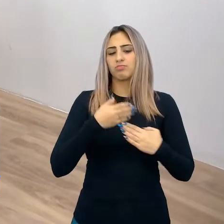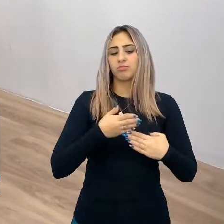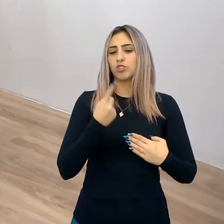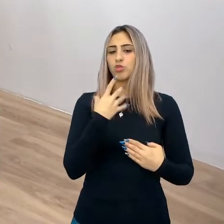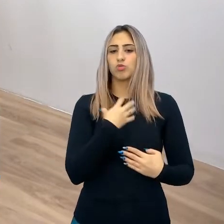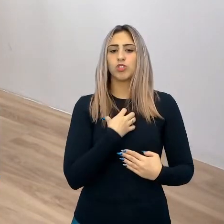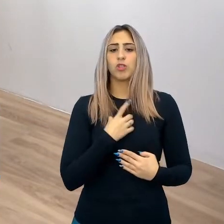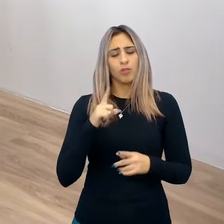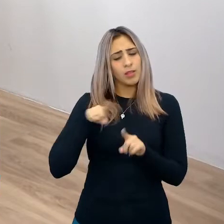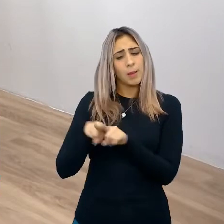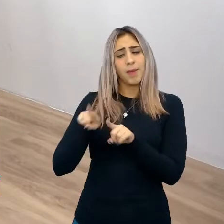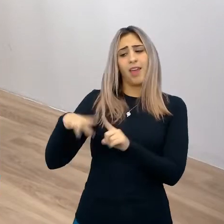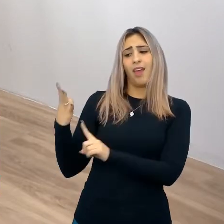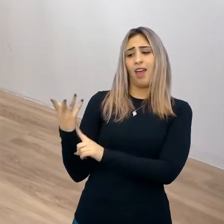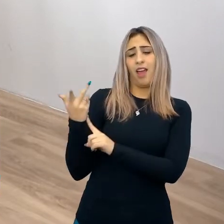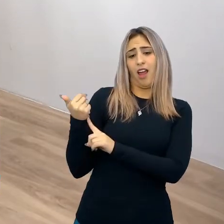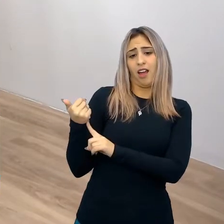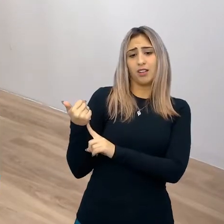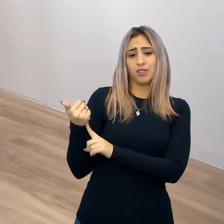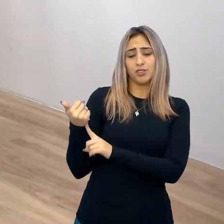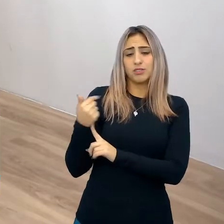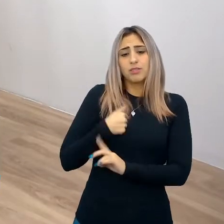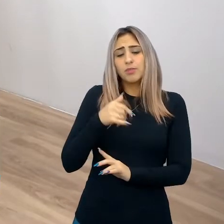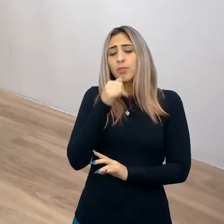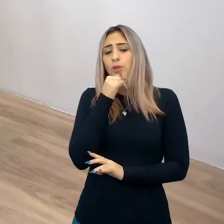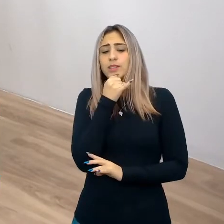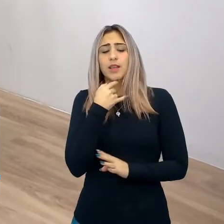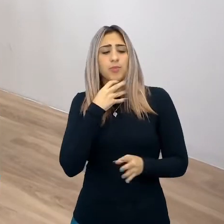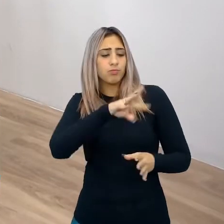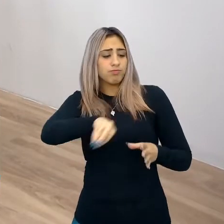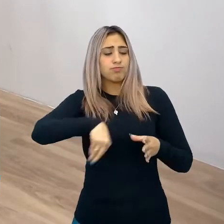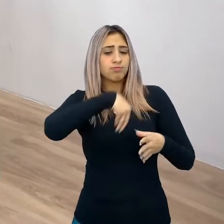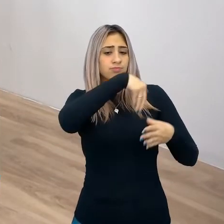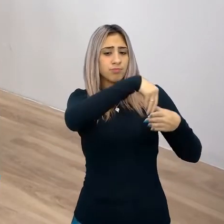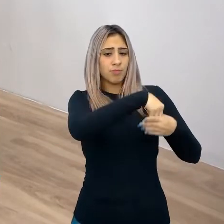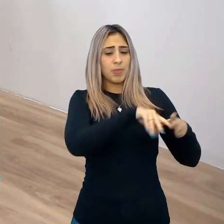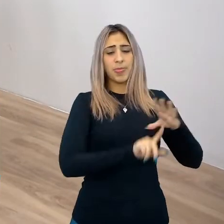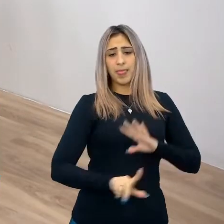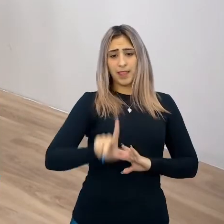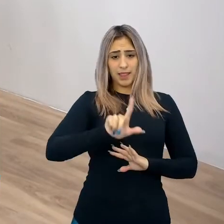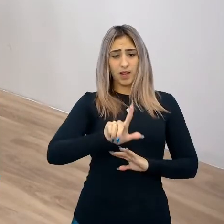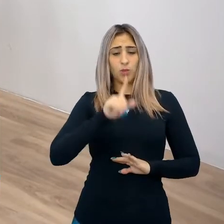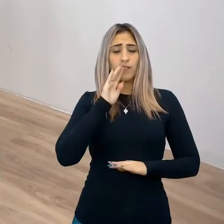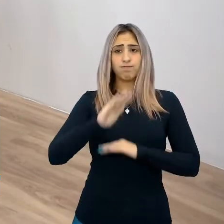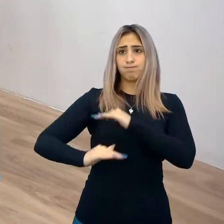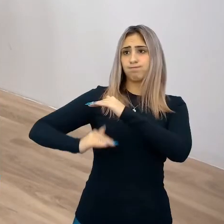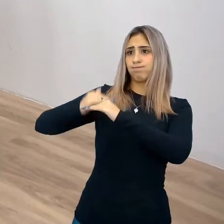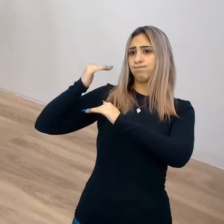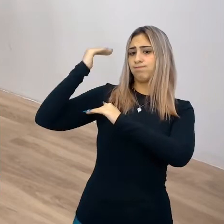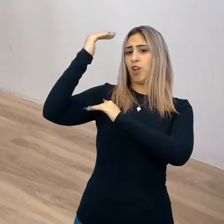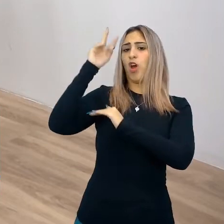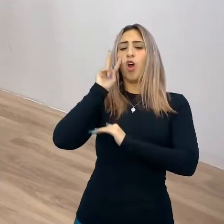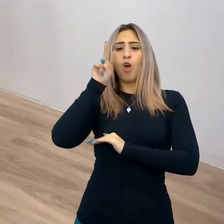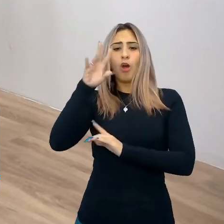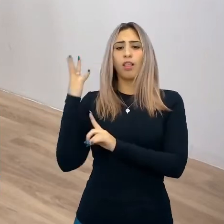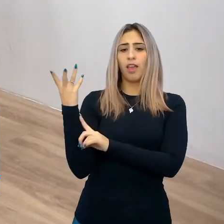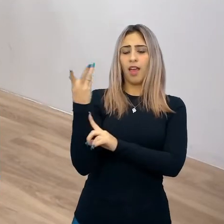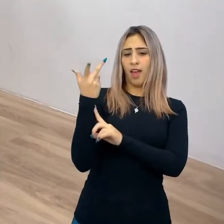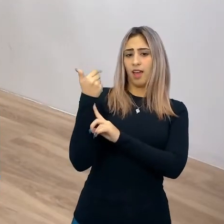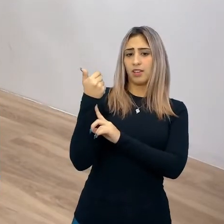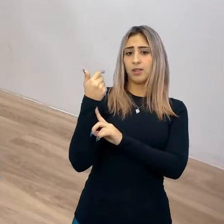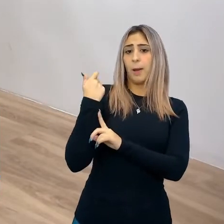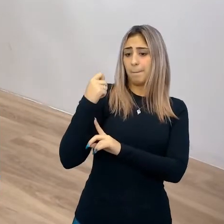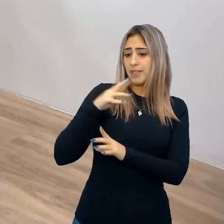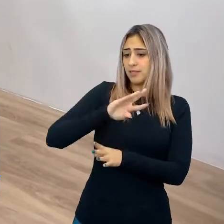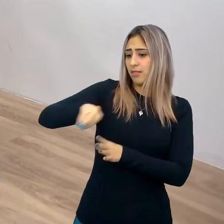é arte. Se eu estou colocando, aí eu vou provocar você, professora, se eu estou colocando a literatura lá no patamar de, olha, a arte intocável, eu tenho que colocar